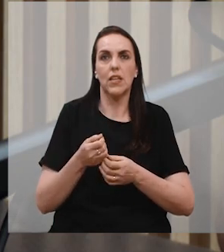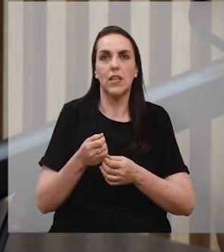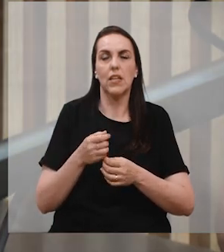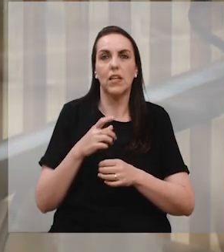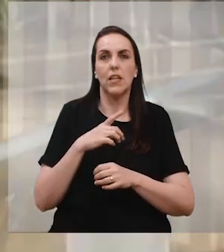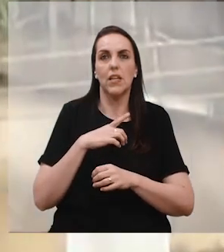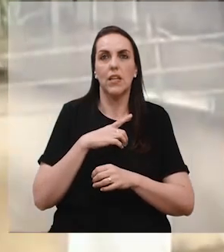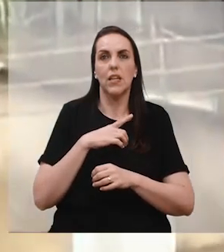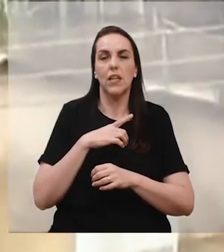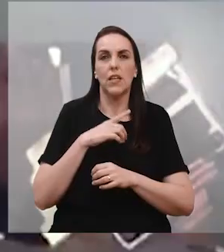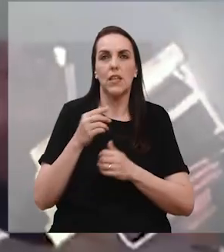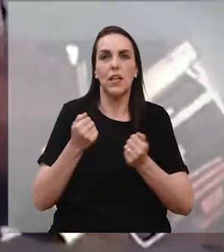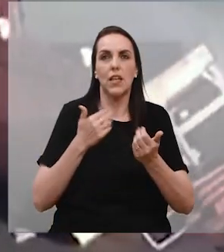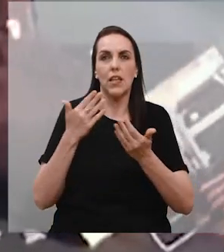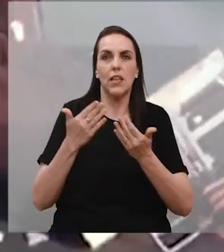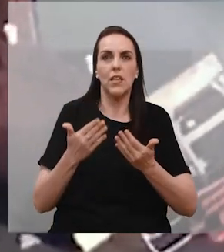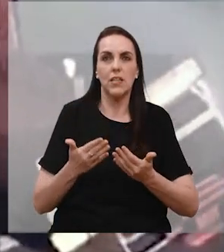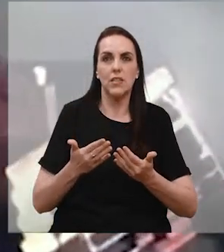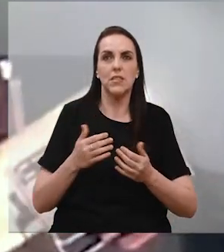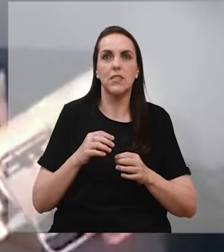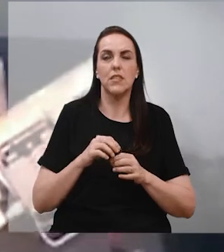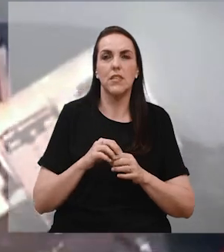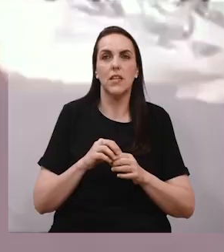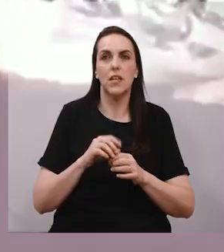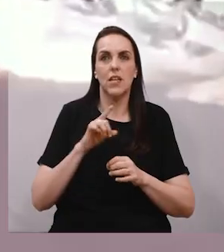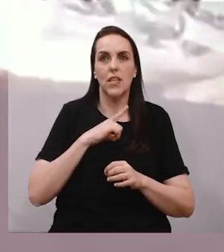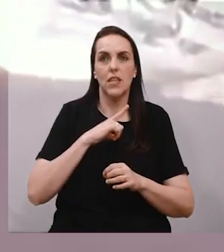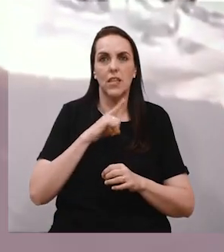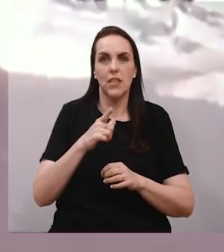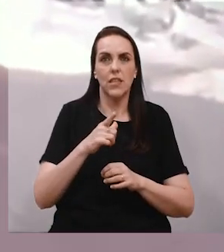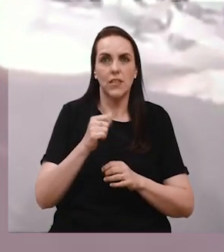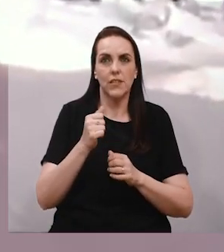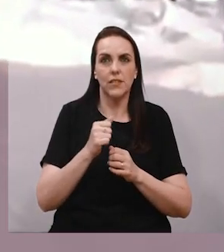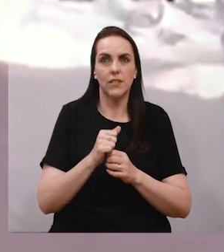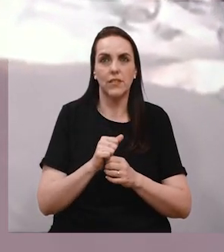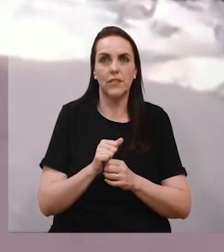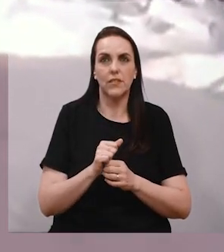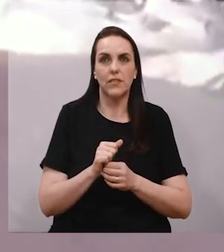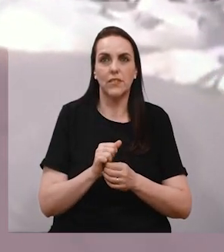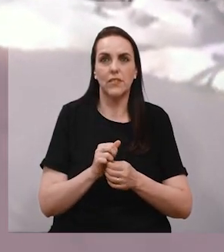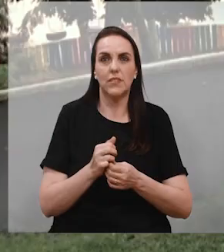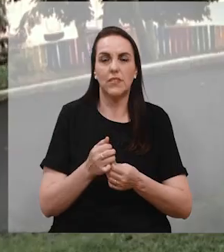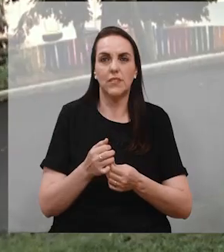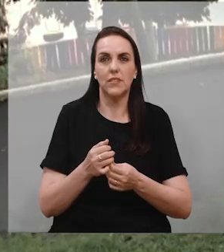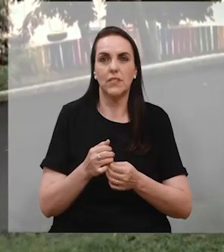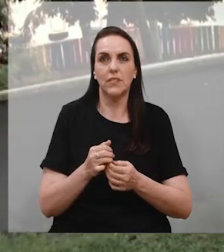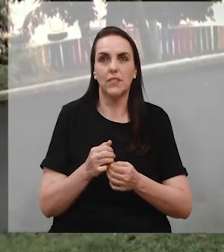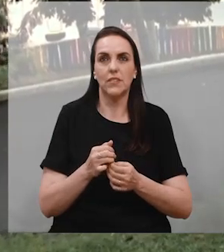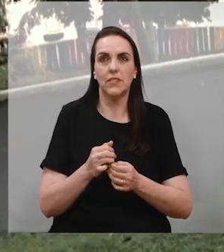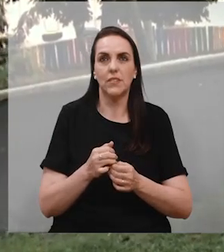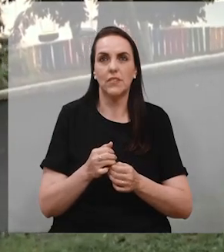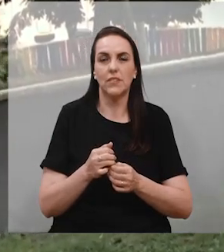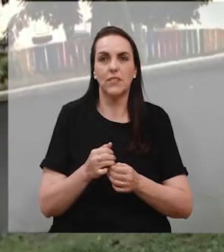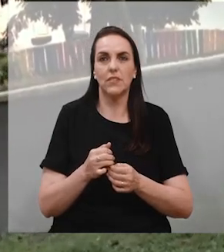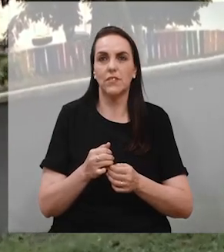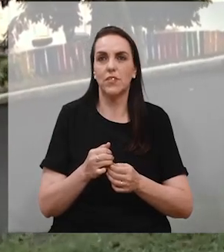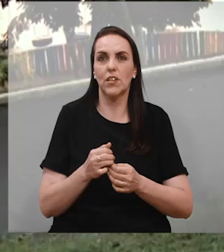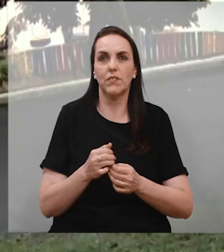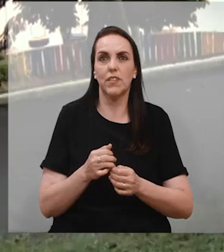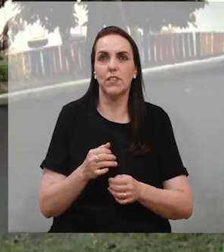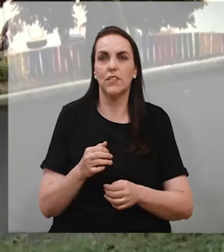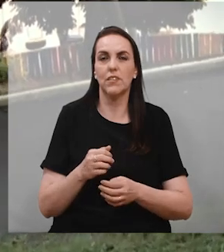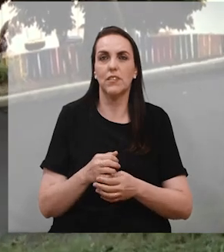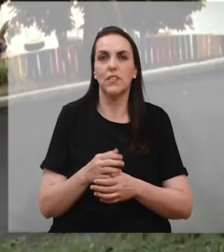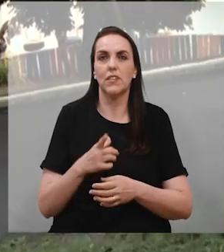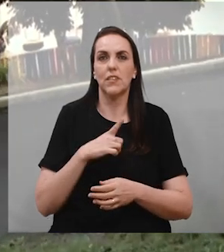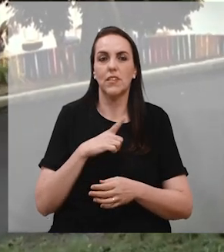Senado. Isso. Então, foi muito legal, assim, um trabalho que... Enfim, 2 estagiários ali produziram, ser vinculado em rede nacional é uma... Tá aí o